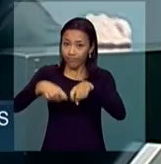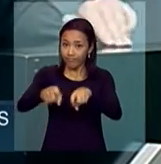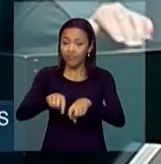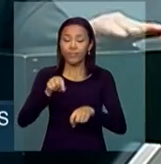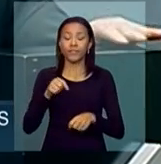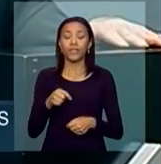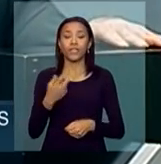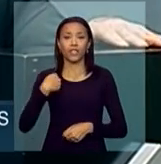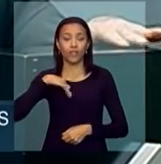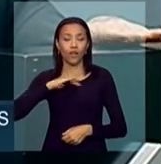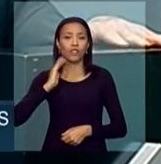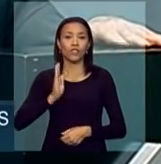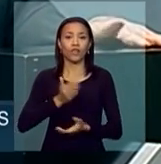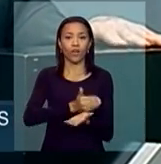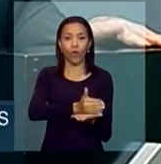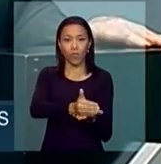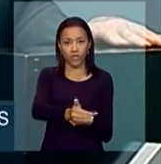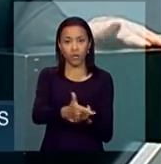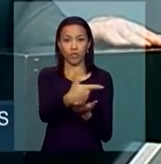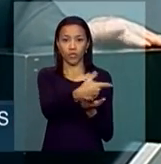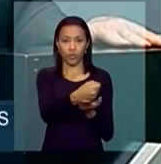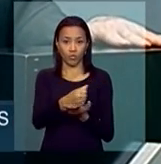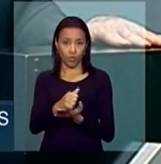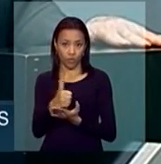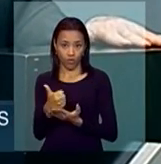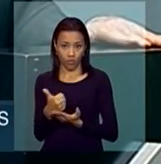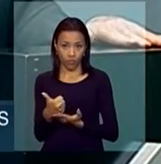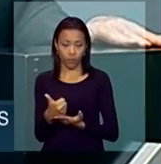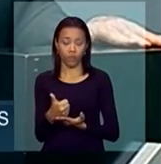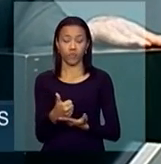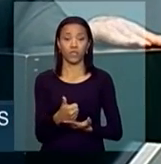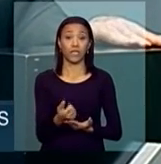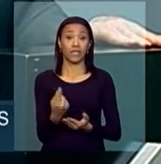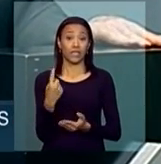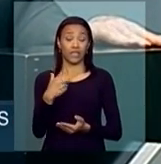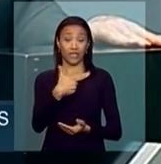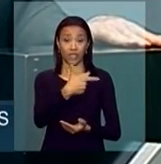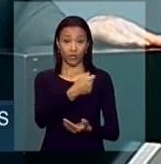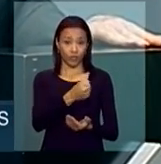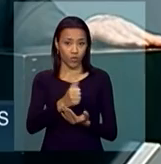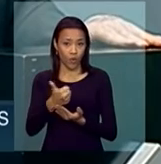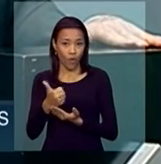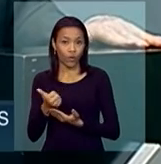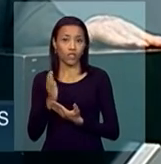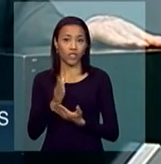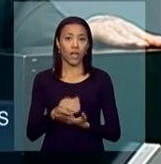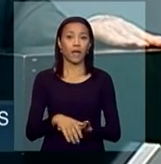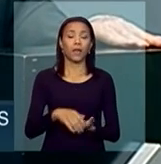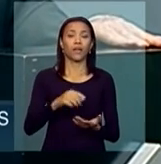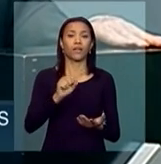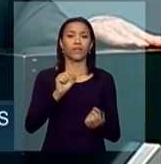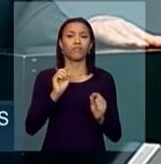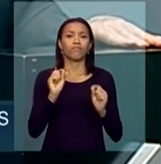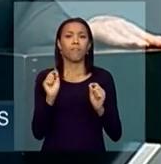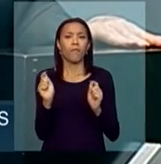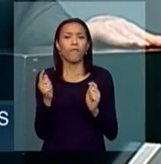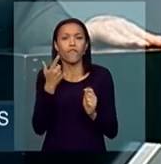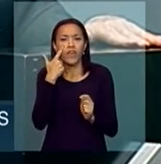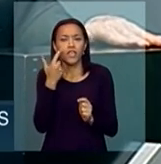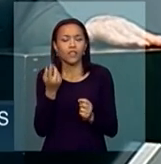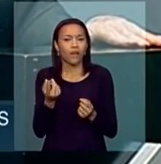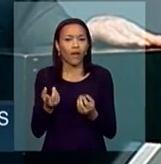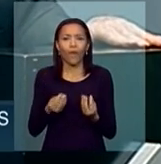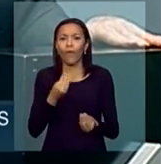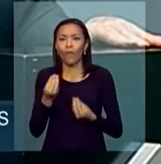nós iniciamos em 2011. E lá em 2011 liberamos 1.200. E veja que